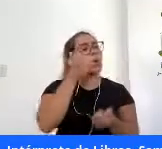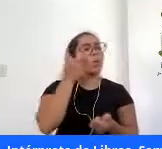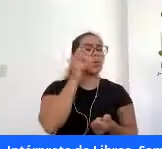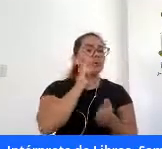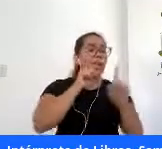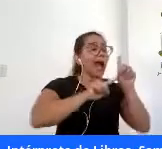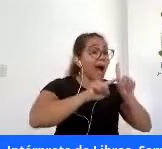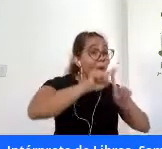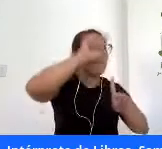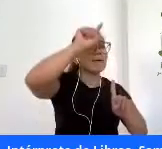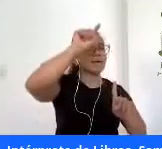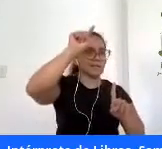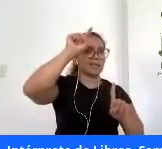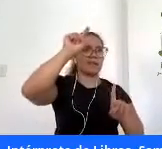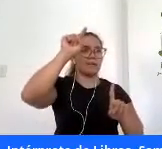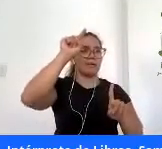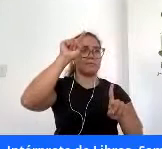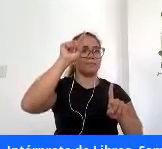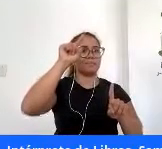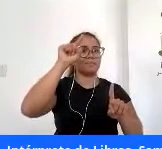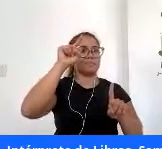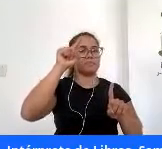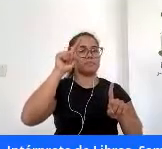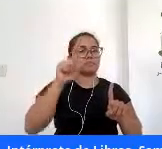essas funções,